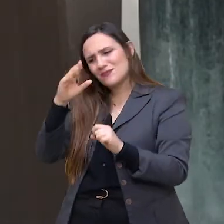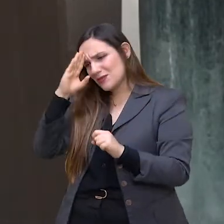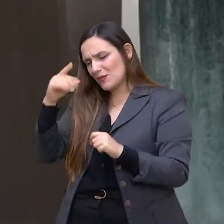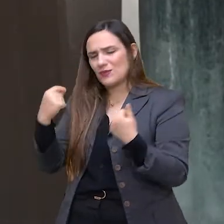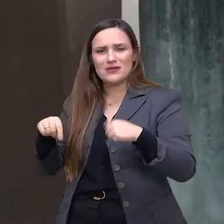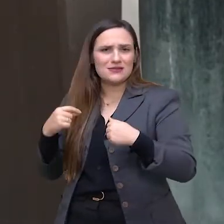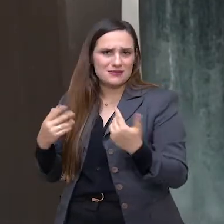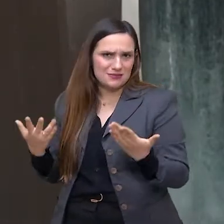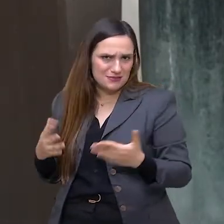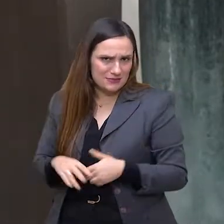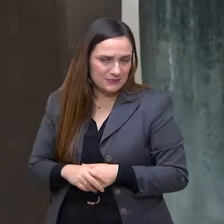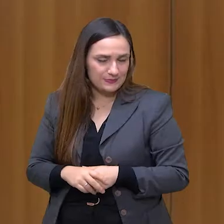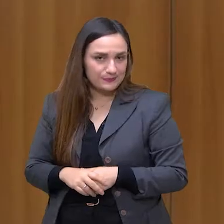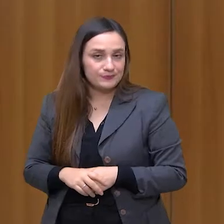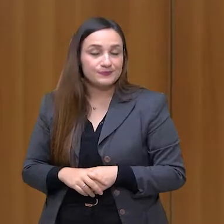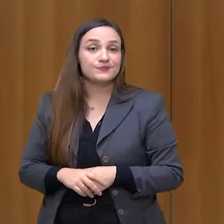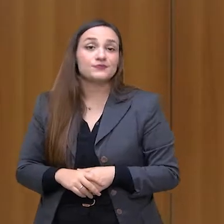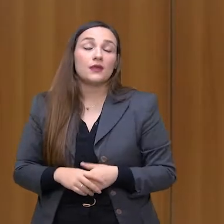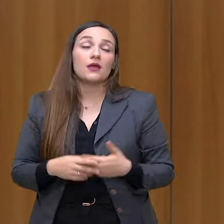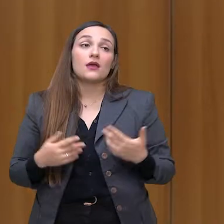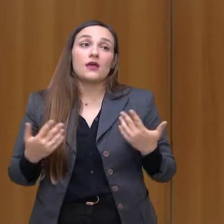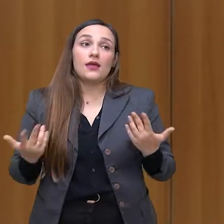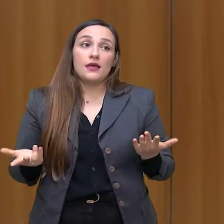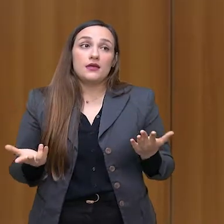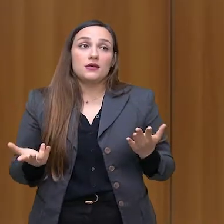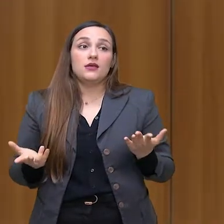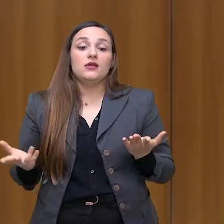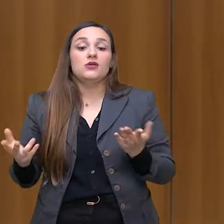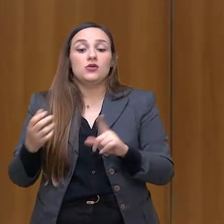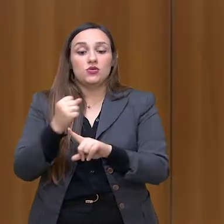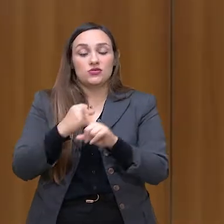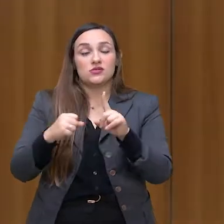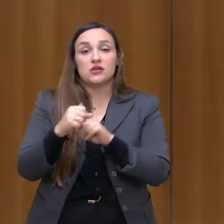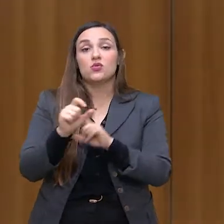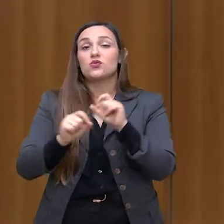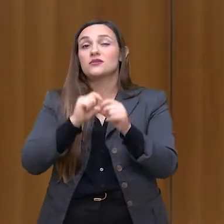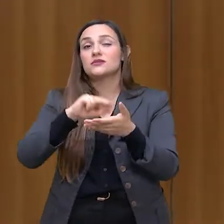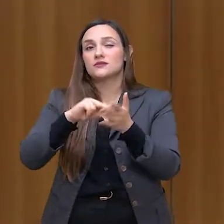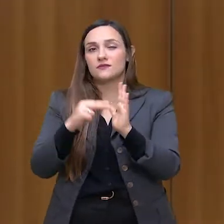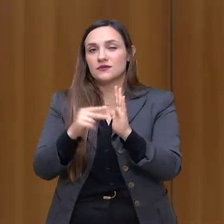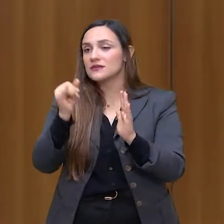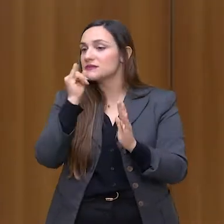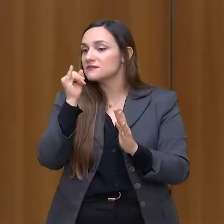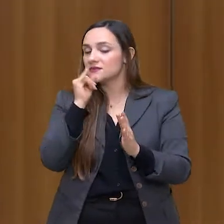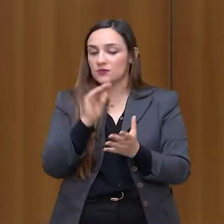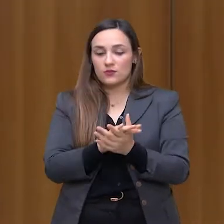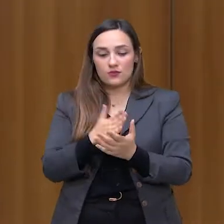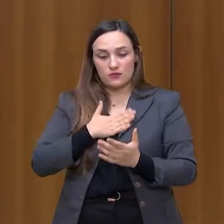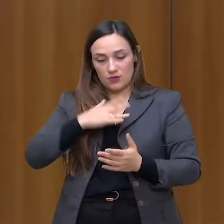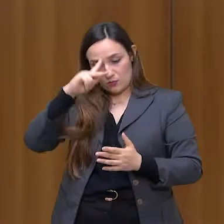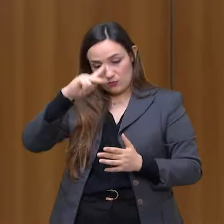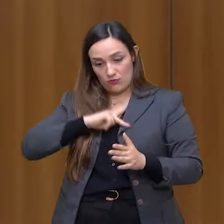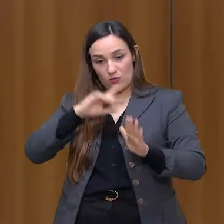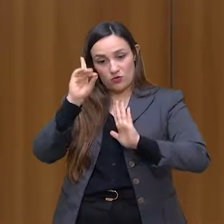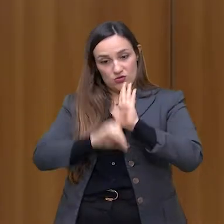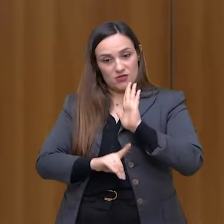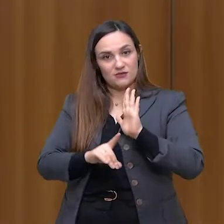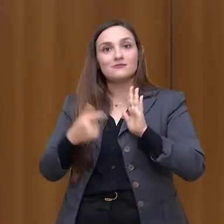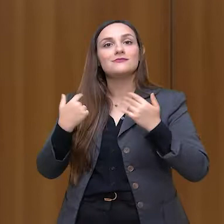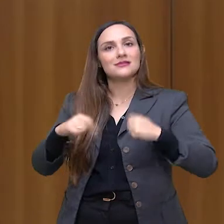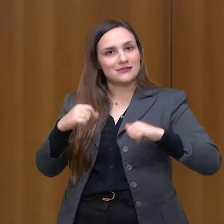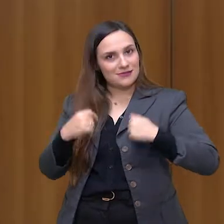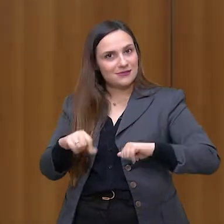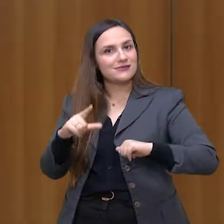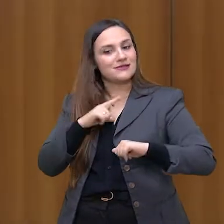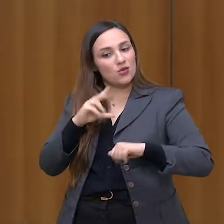ao tema, doutora? As necessidades sociais é que as pessoas possam ter seus direitos preservados,